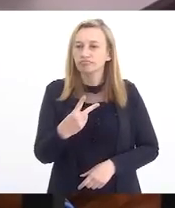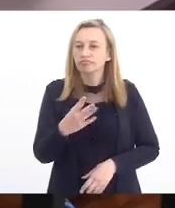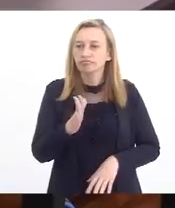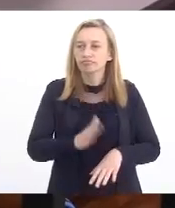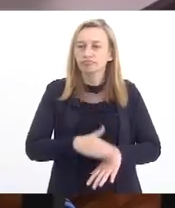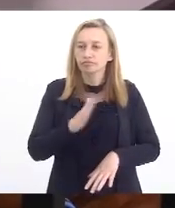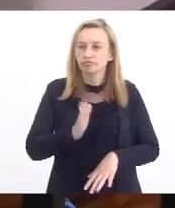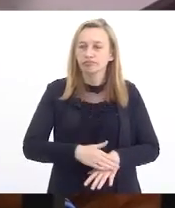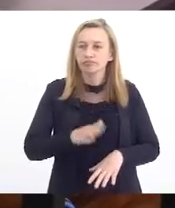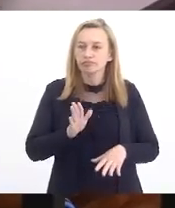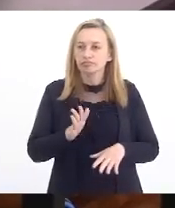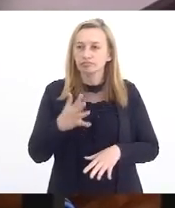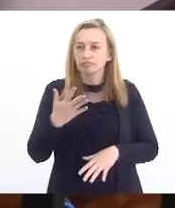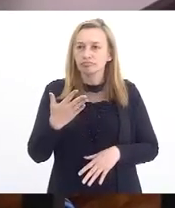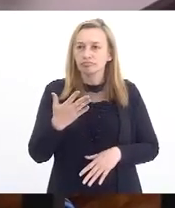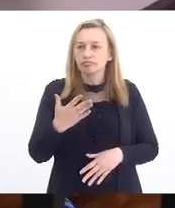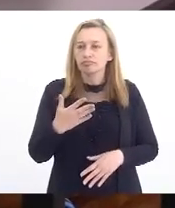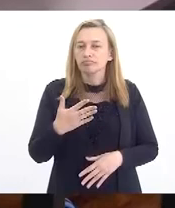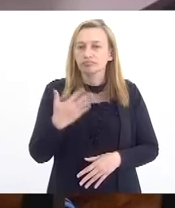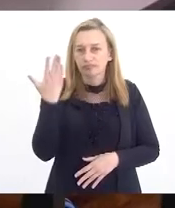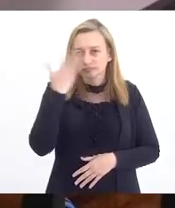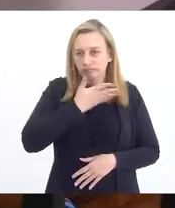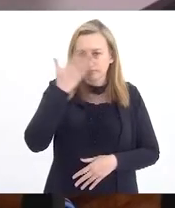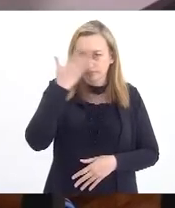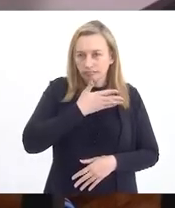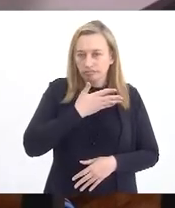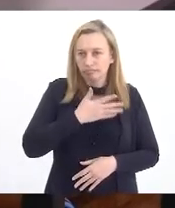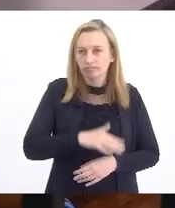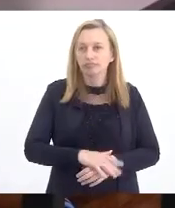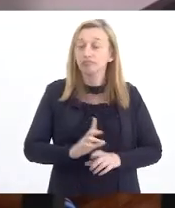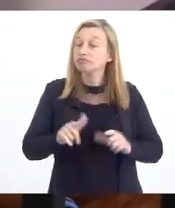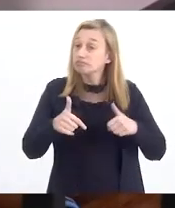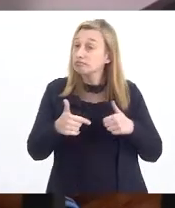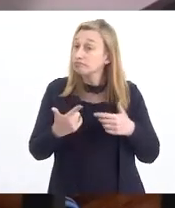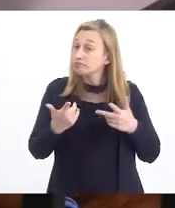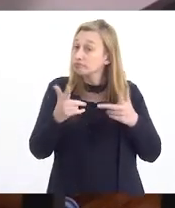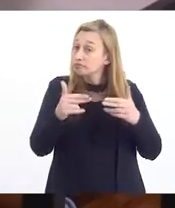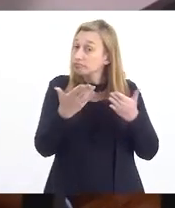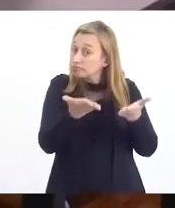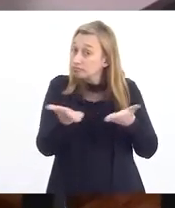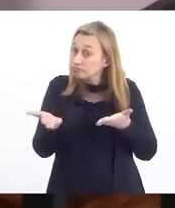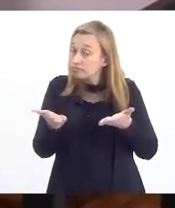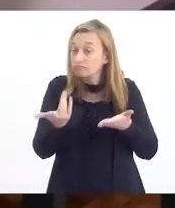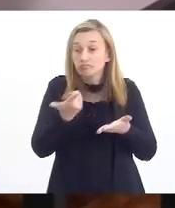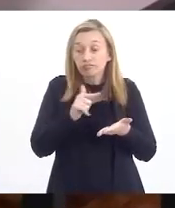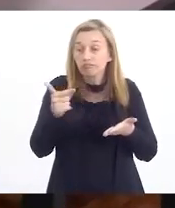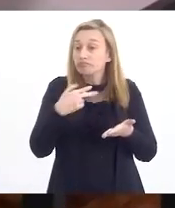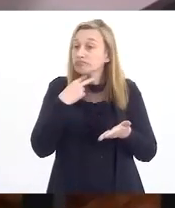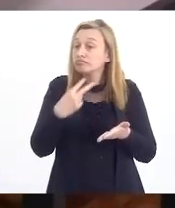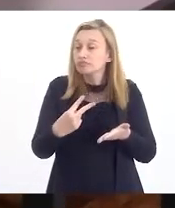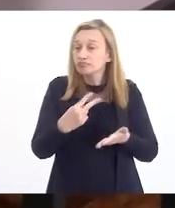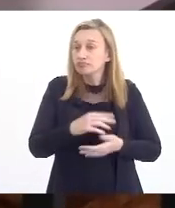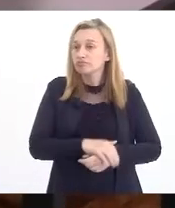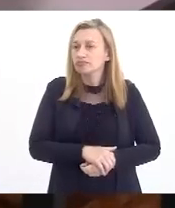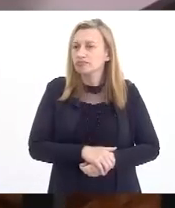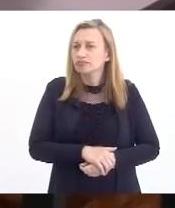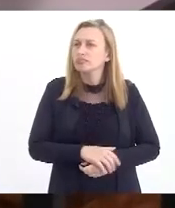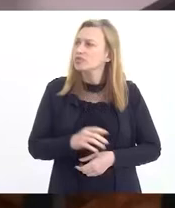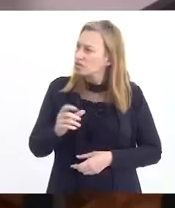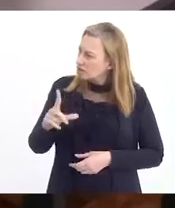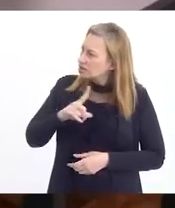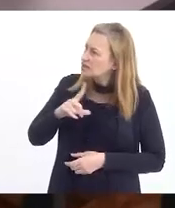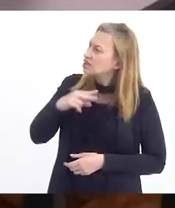mais invisibilizados, como ações como essas, que nós não temos voz. Você está tendo